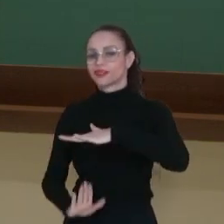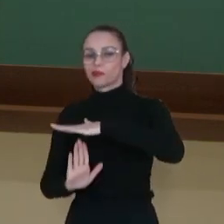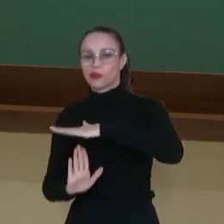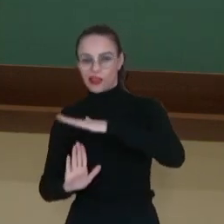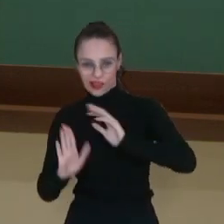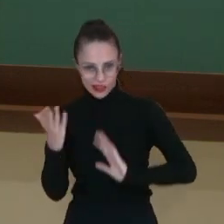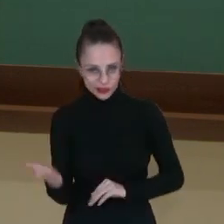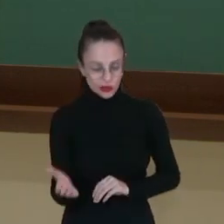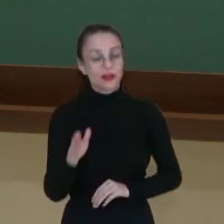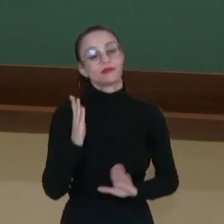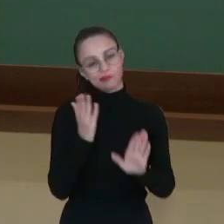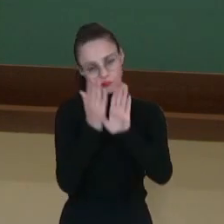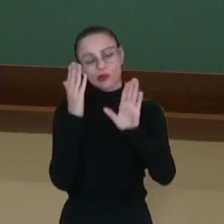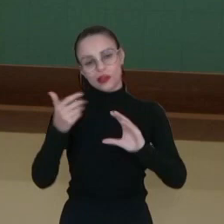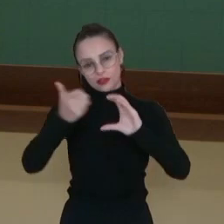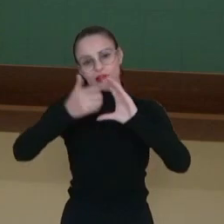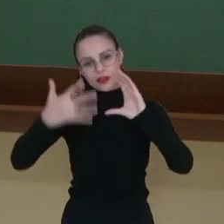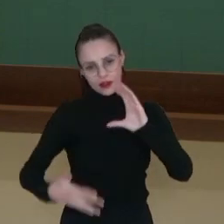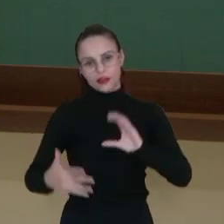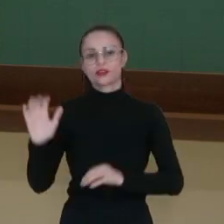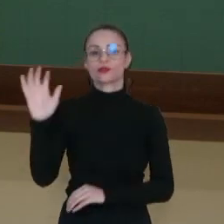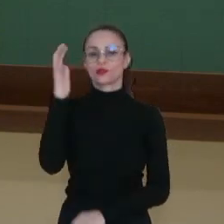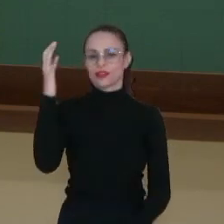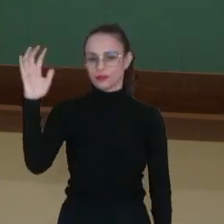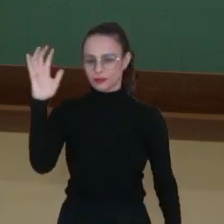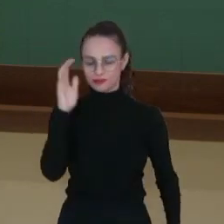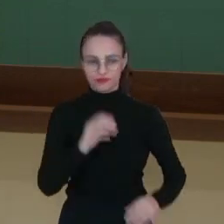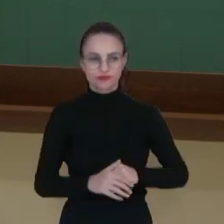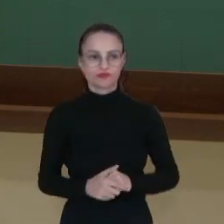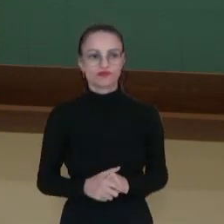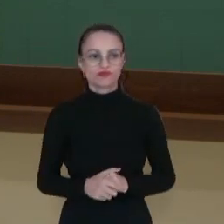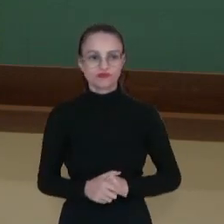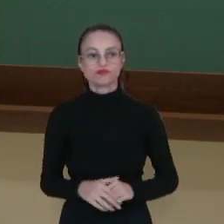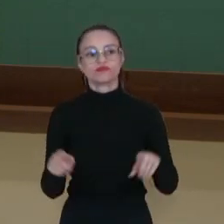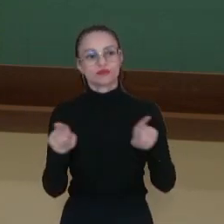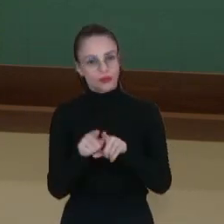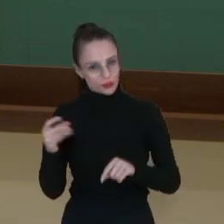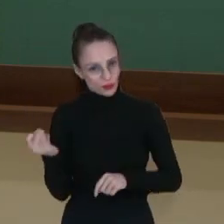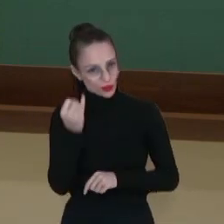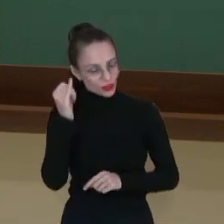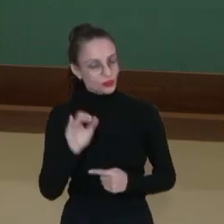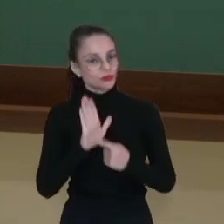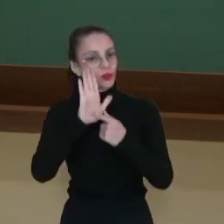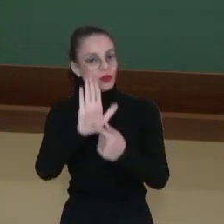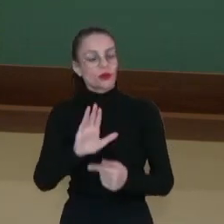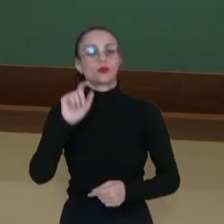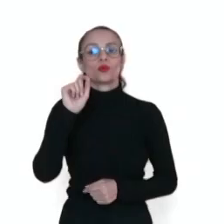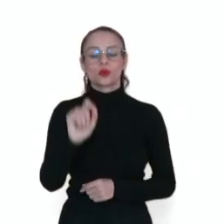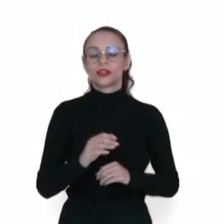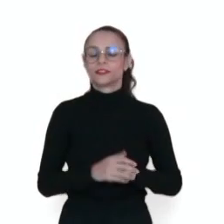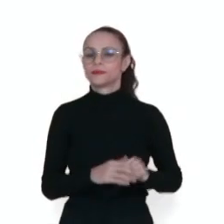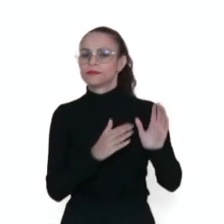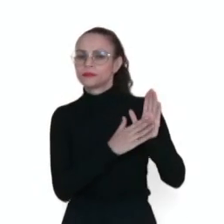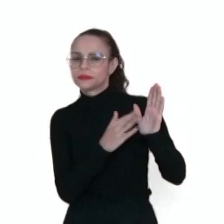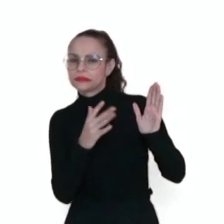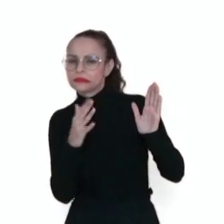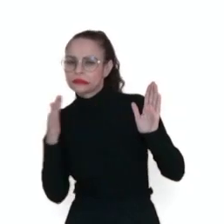certo? Em função das características do clima. É importante destacar que, ao longo do período